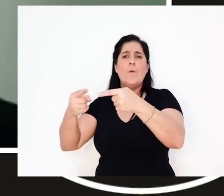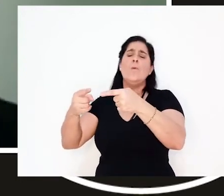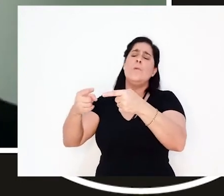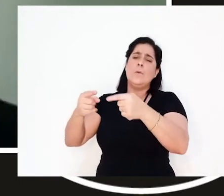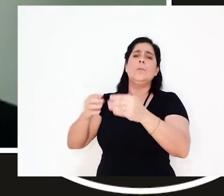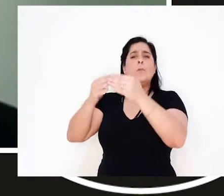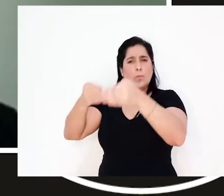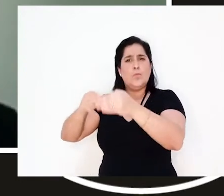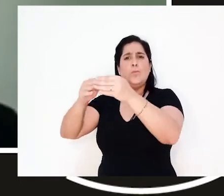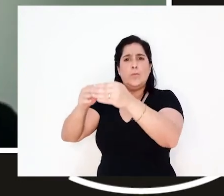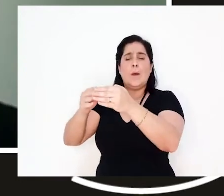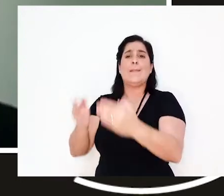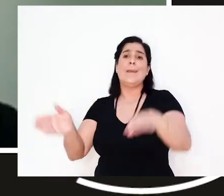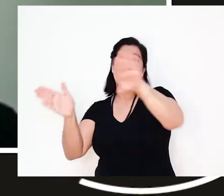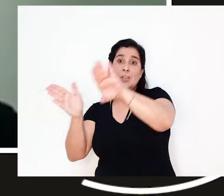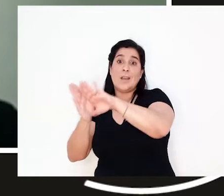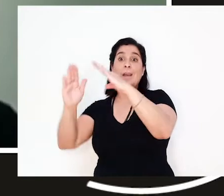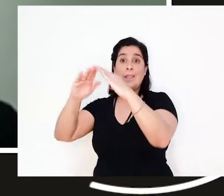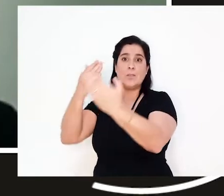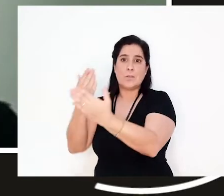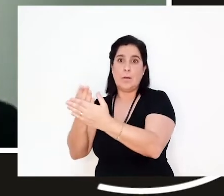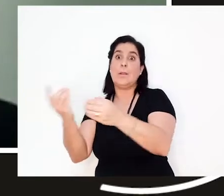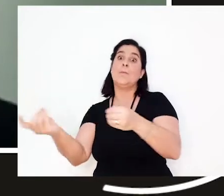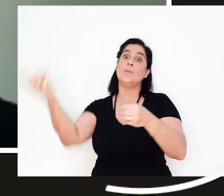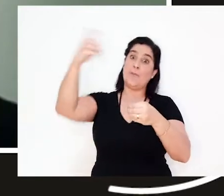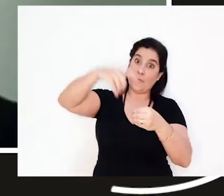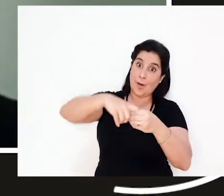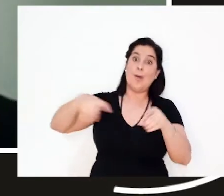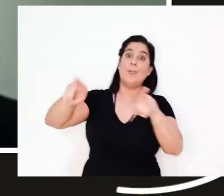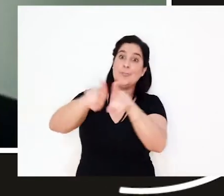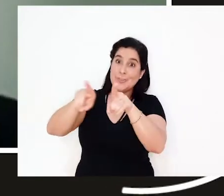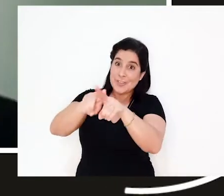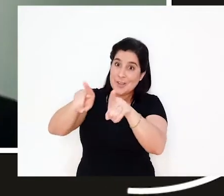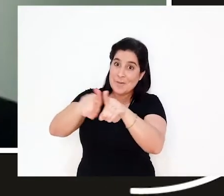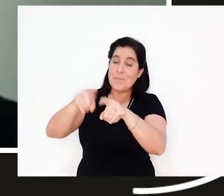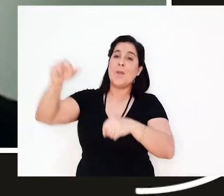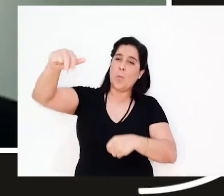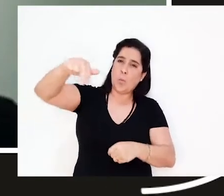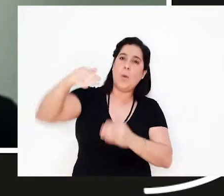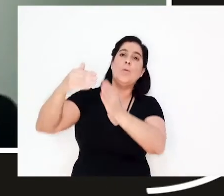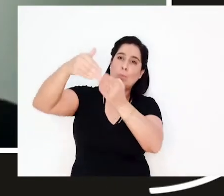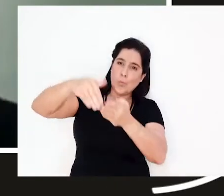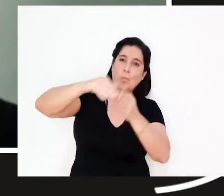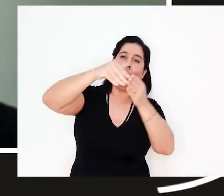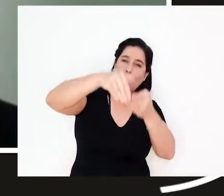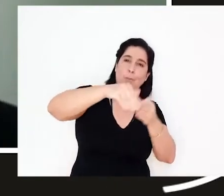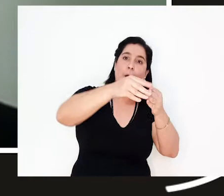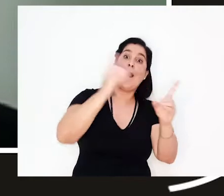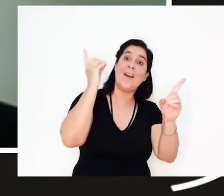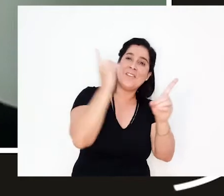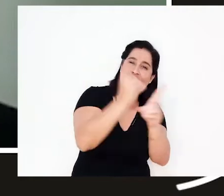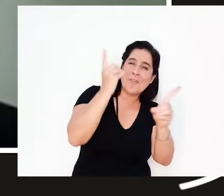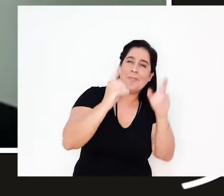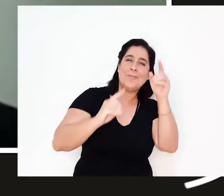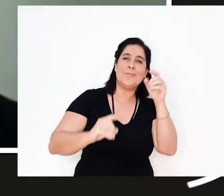poder chegar na escola. E eu vou e volto todo dia. Então, todo dia eu atravesso o rio para chegar lá e também atravesso para voltar